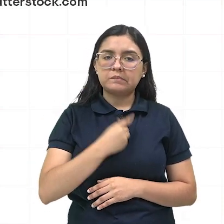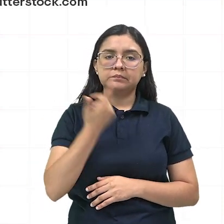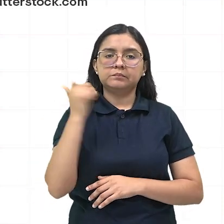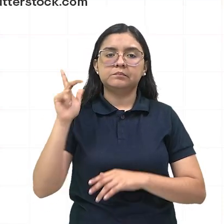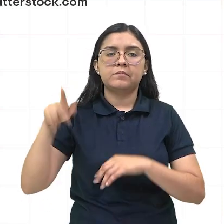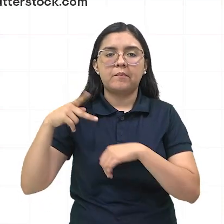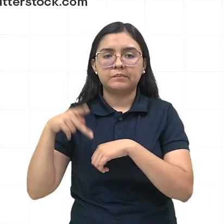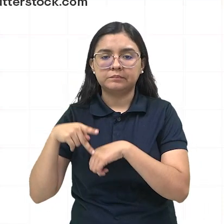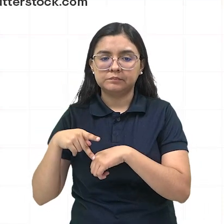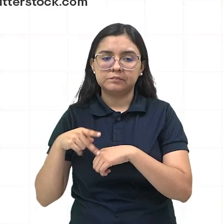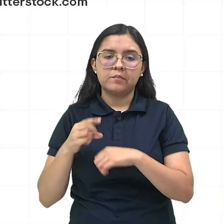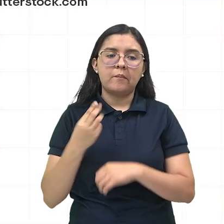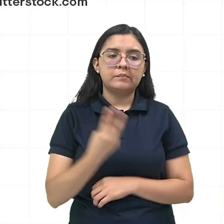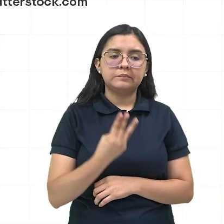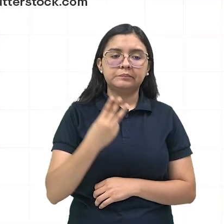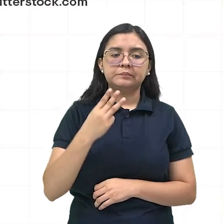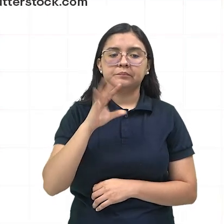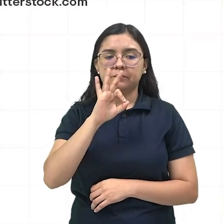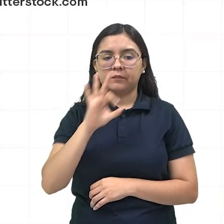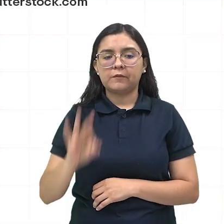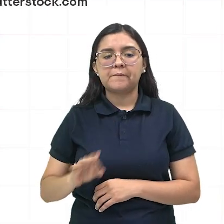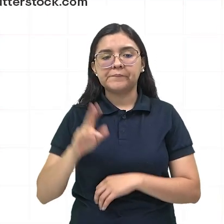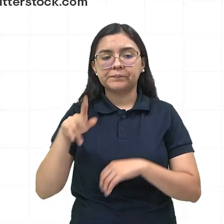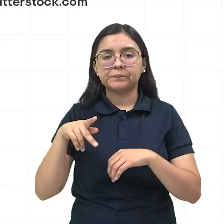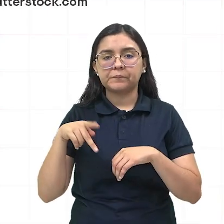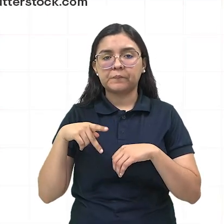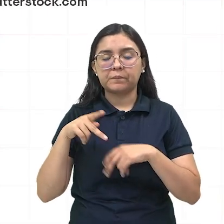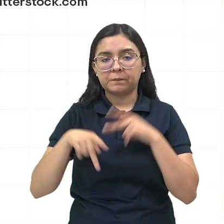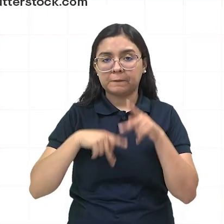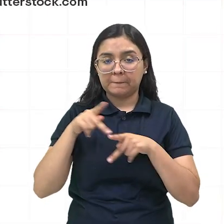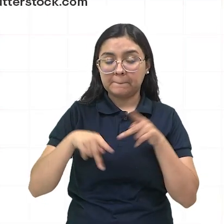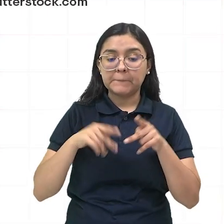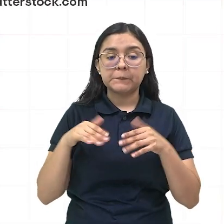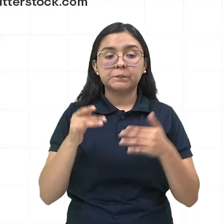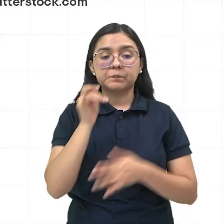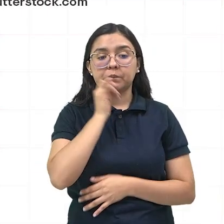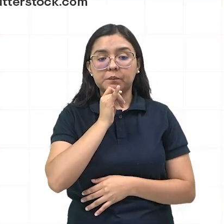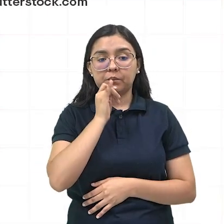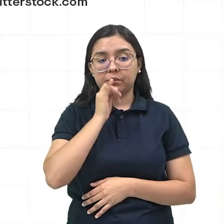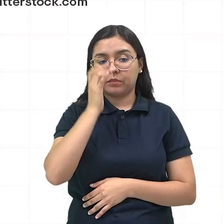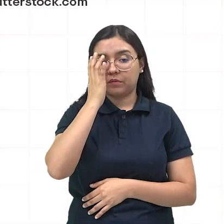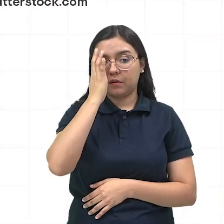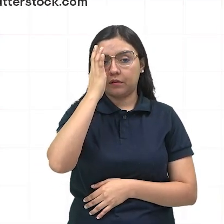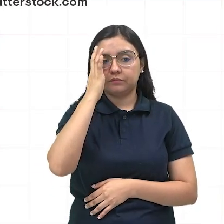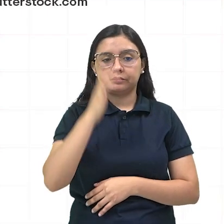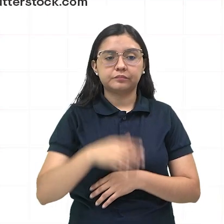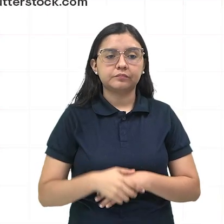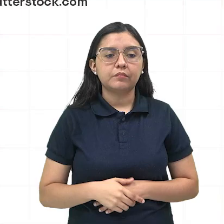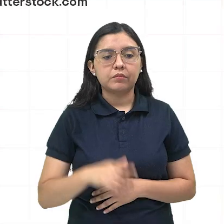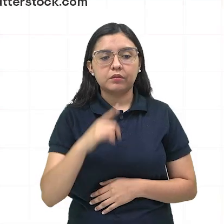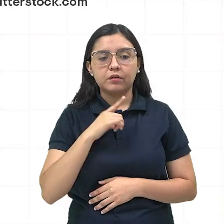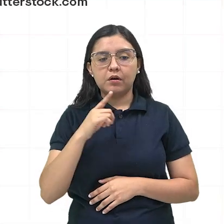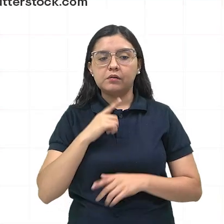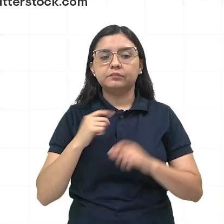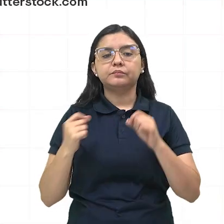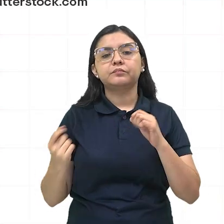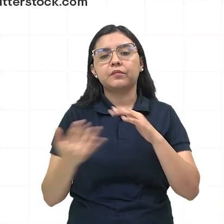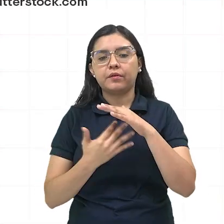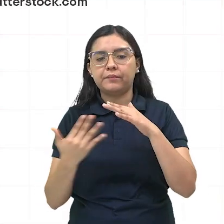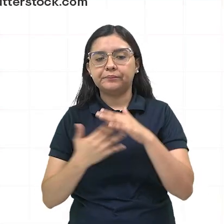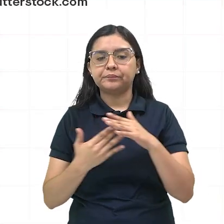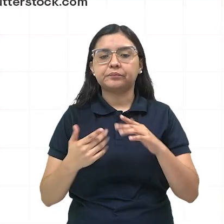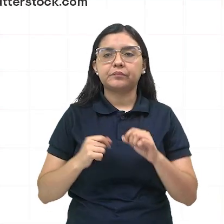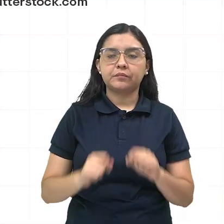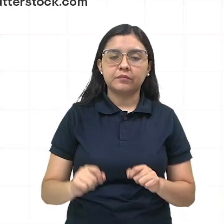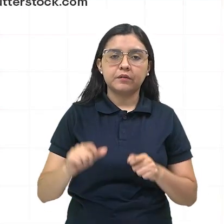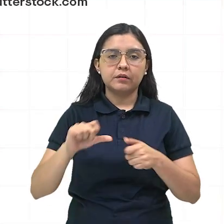né? Cerca de 3% da população. Então a gente tem aí, por exemplo, quando a gente fala dos imigrantes latinos, ou seja, pessoas